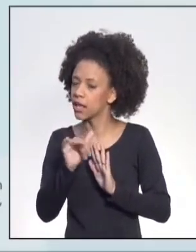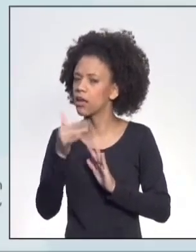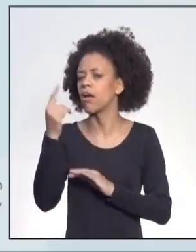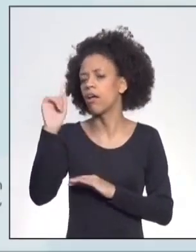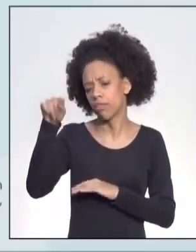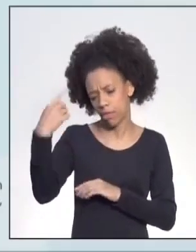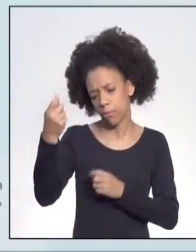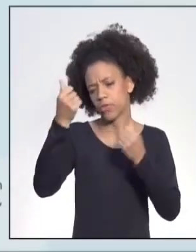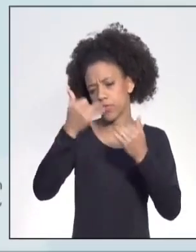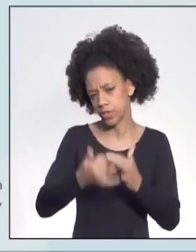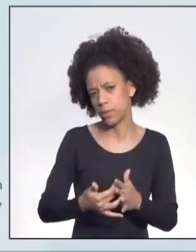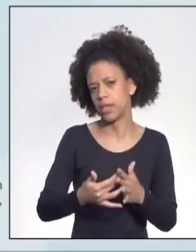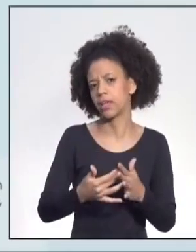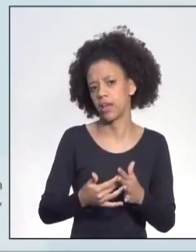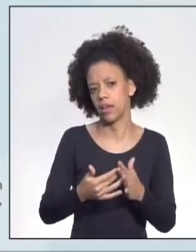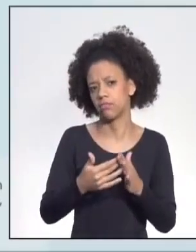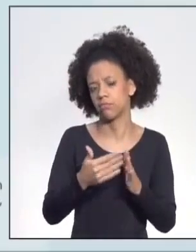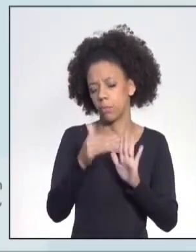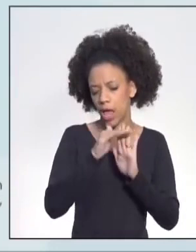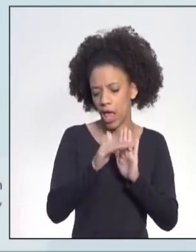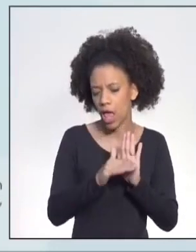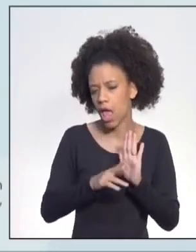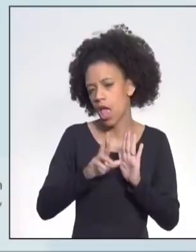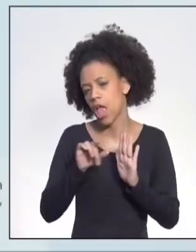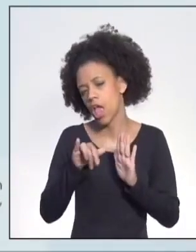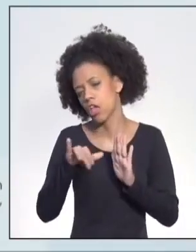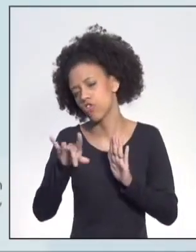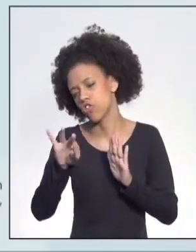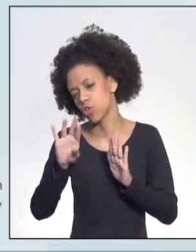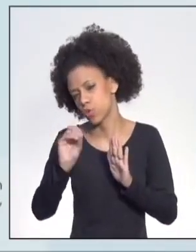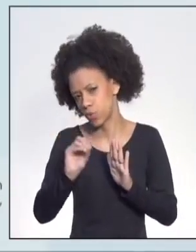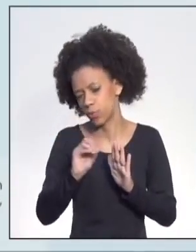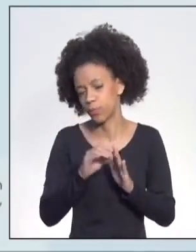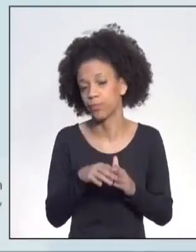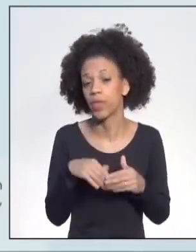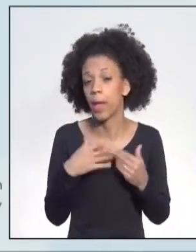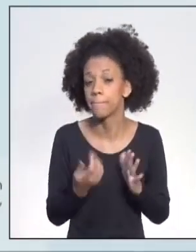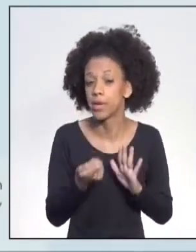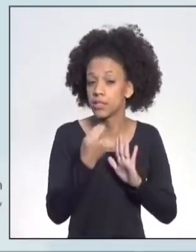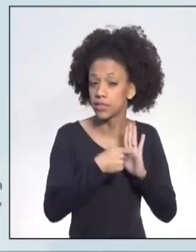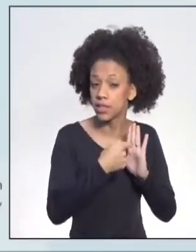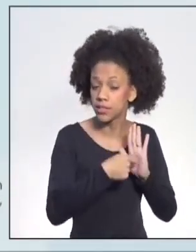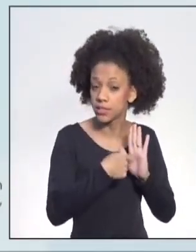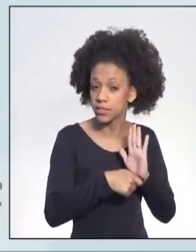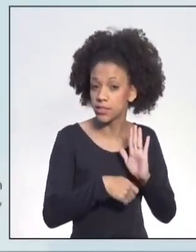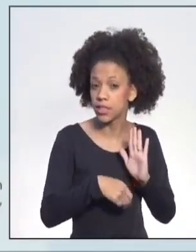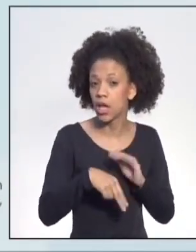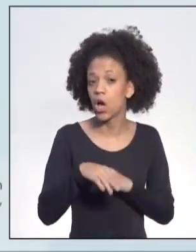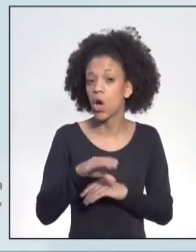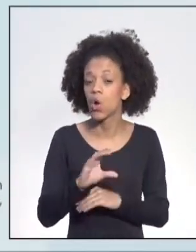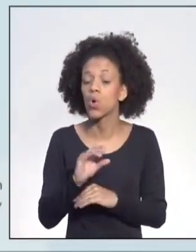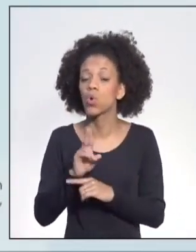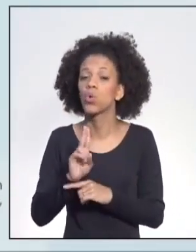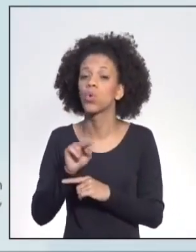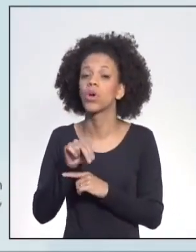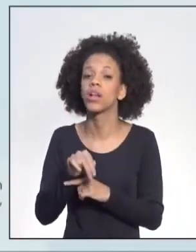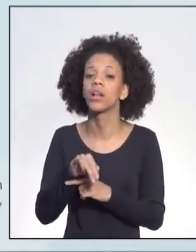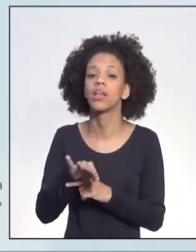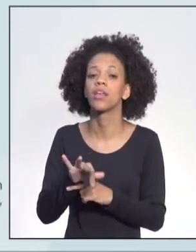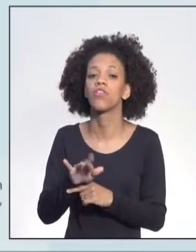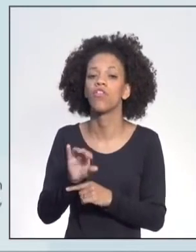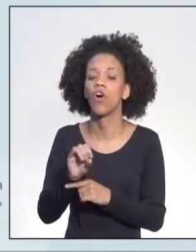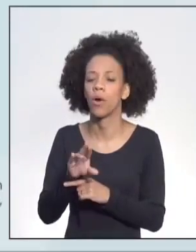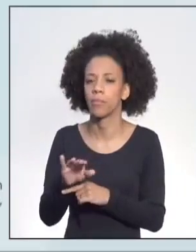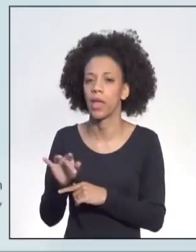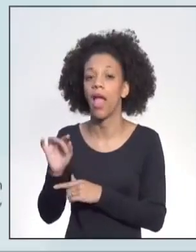de registro, porque a escrita não é a única. Então, a escrita cuneiforme. Eu vou ler aqui, vocês leem aí,